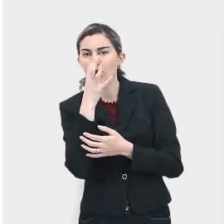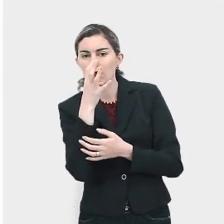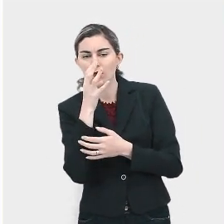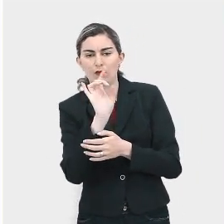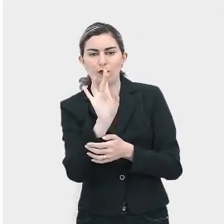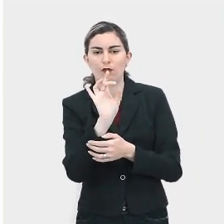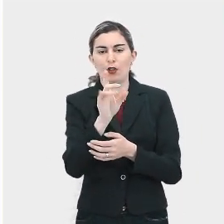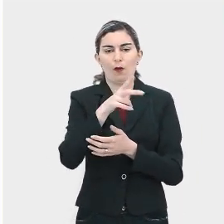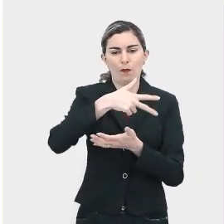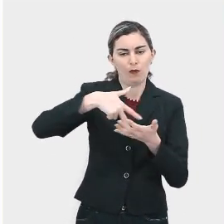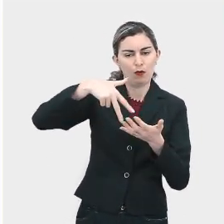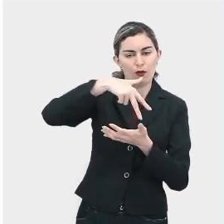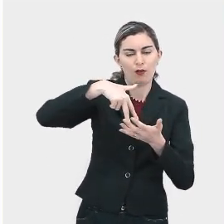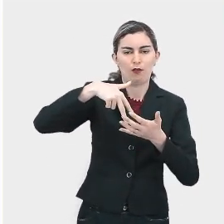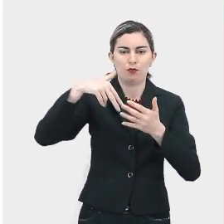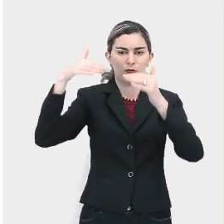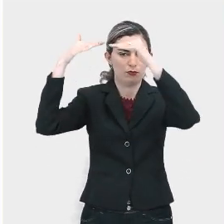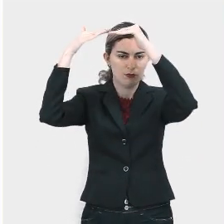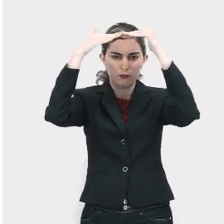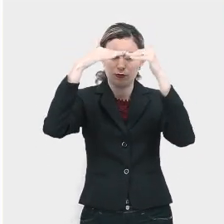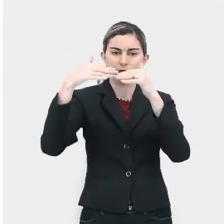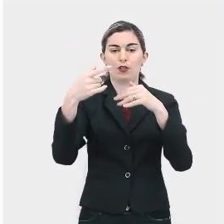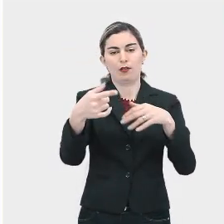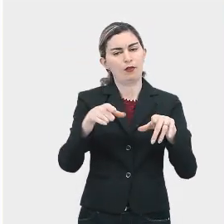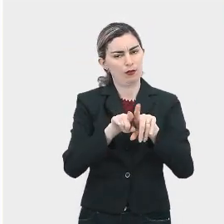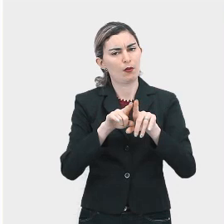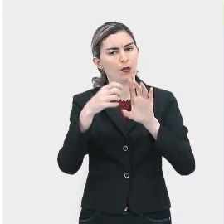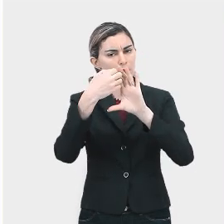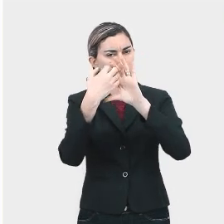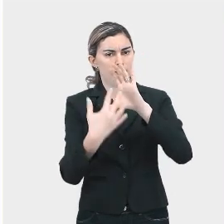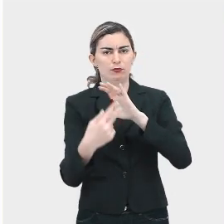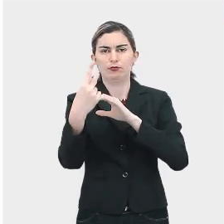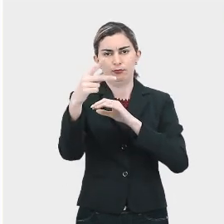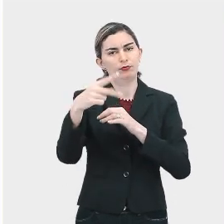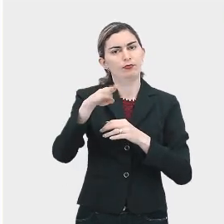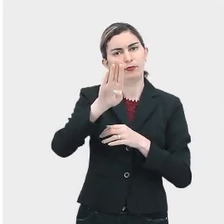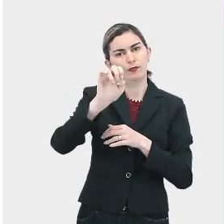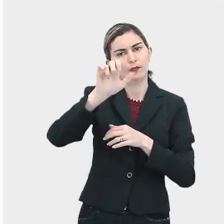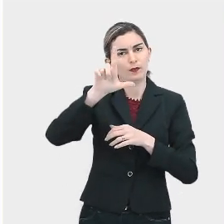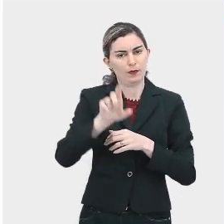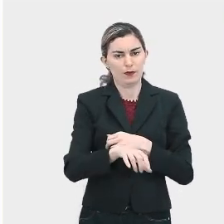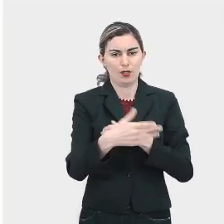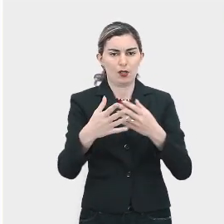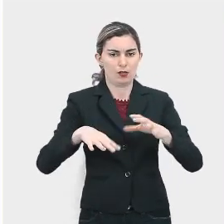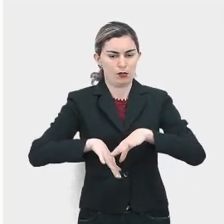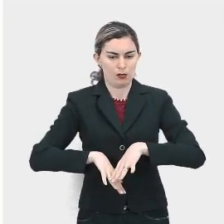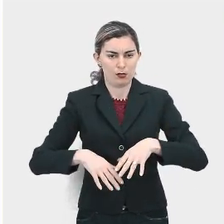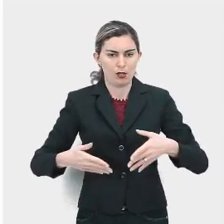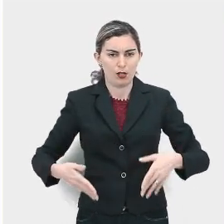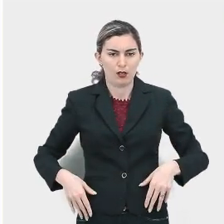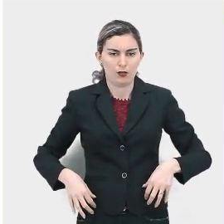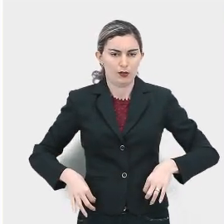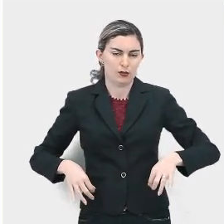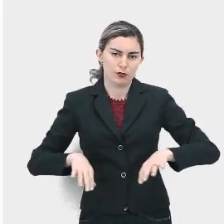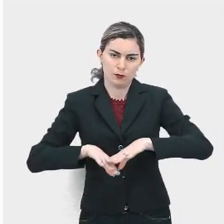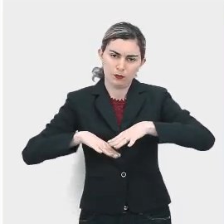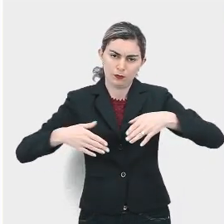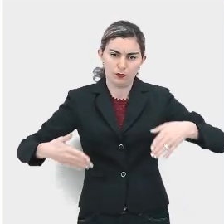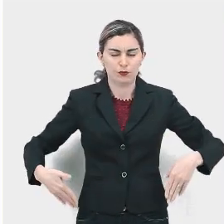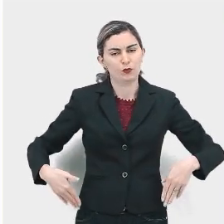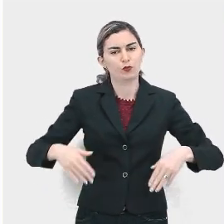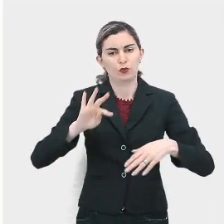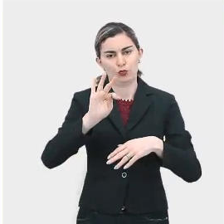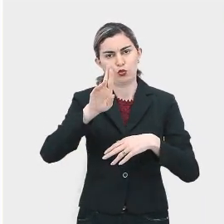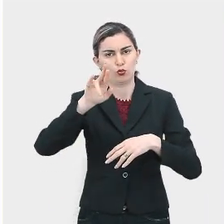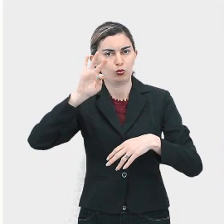observando. O aspecto da indumentária também são bem características do balé, como a saia, né, que o pessoal